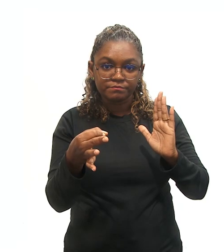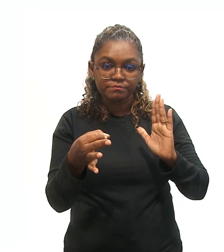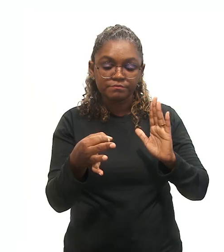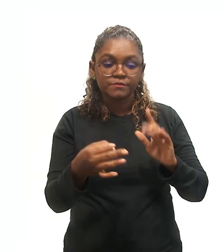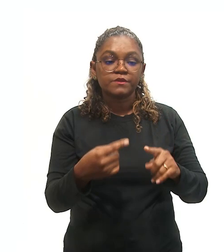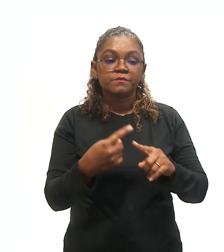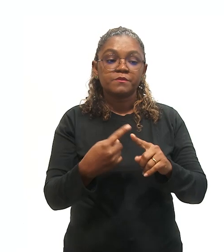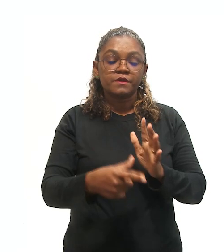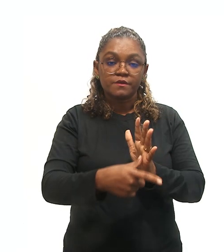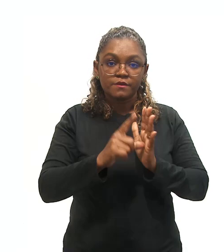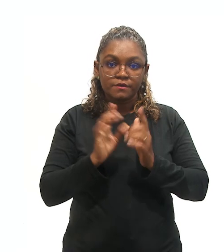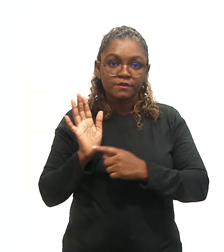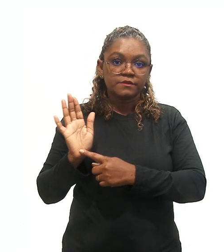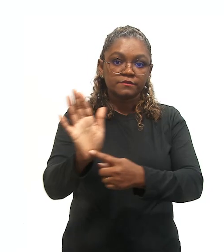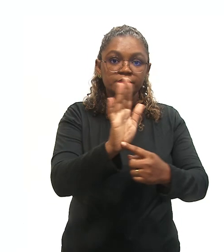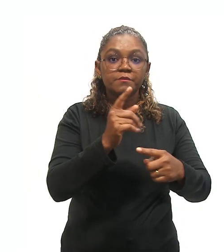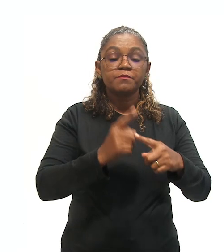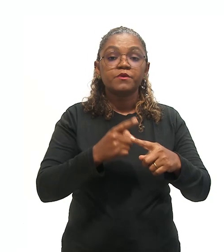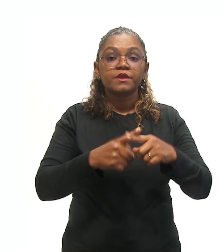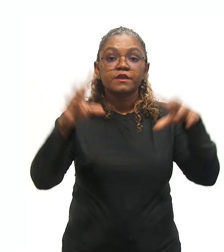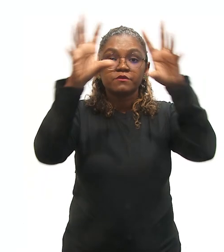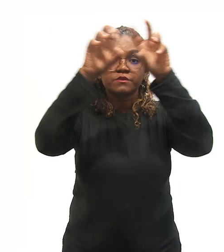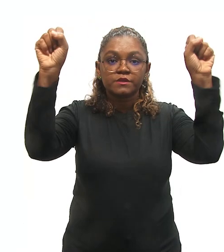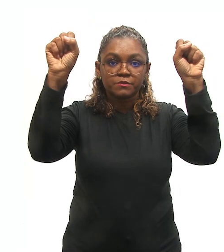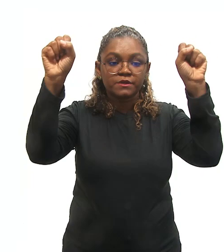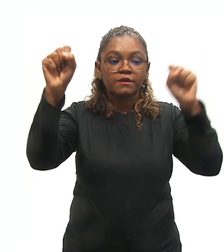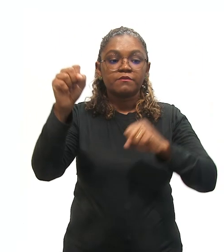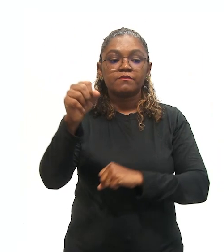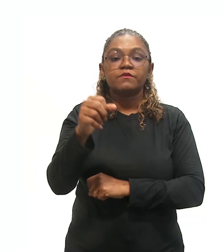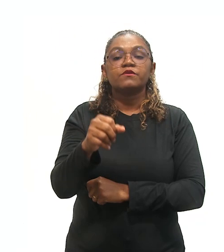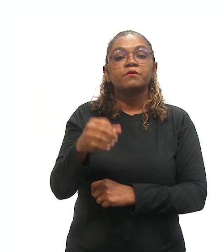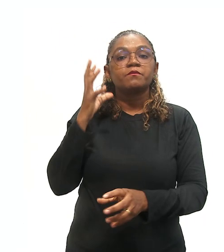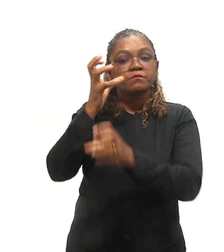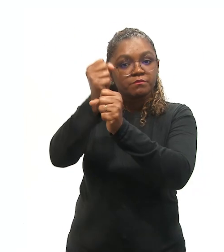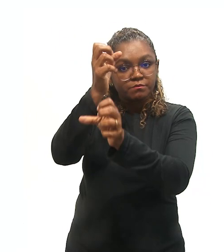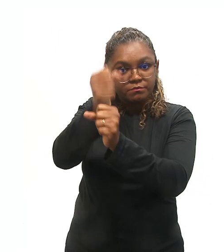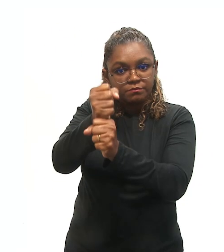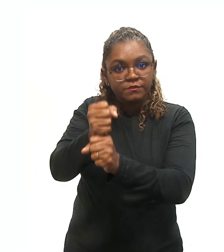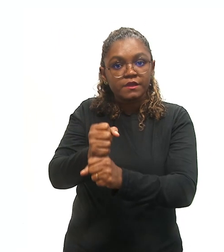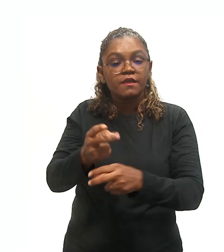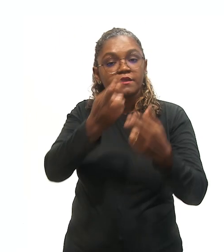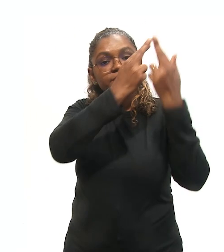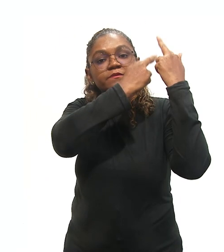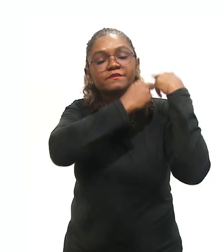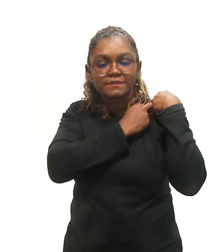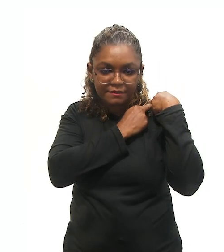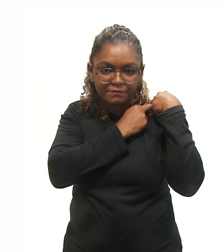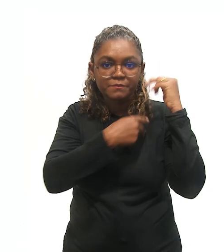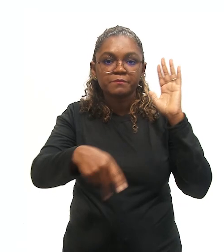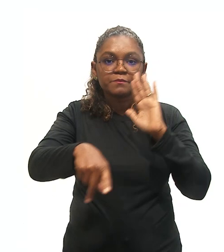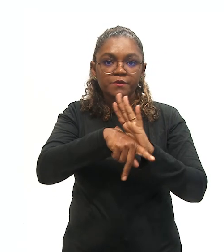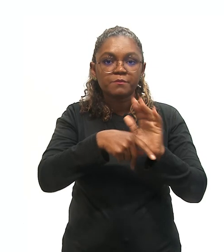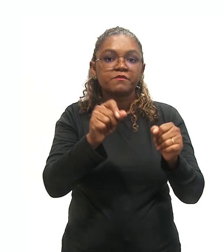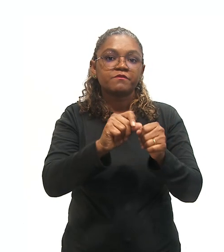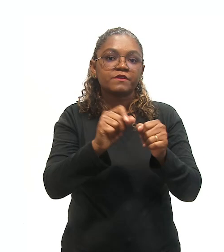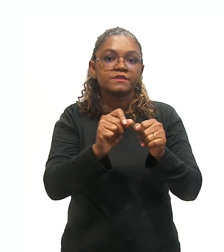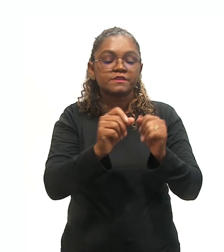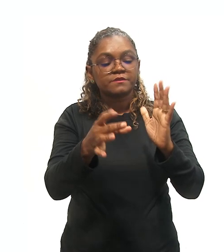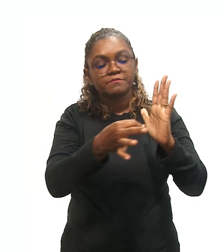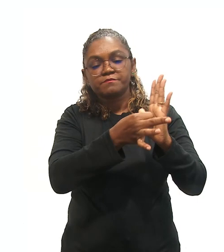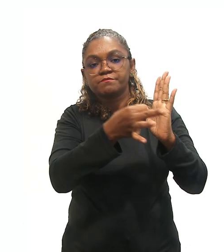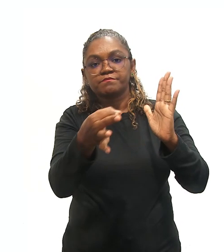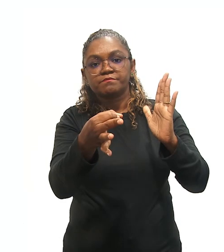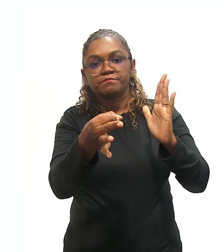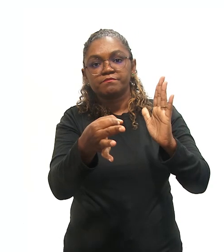Esse é o órgão responsável por emitir o parecer